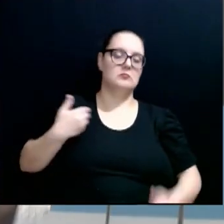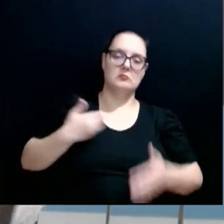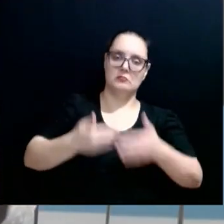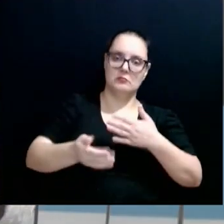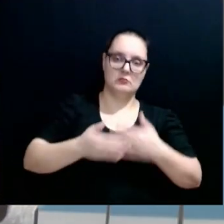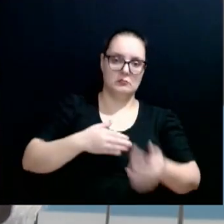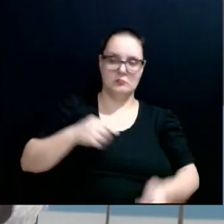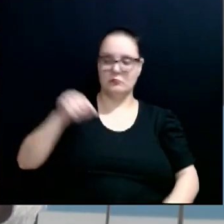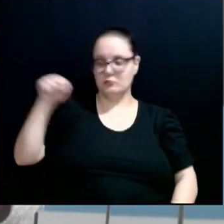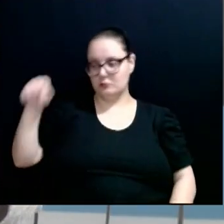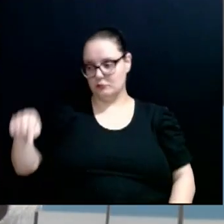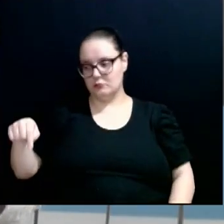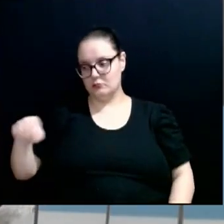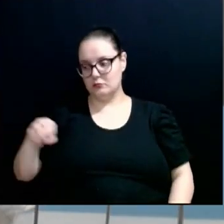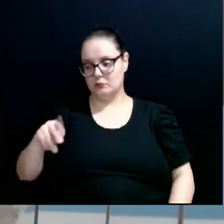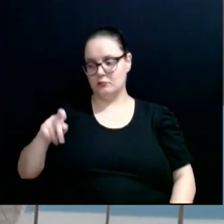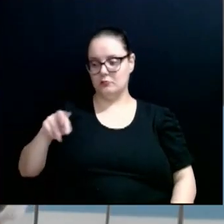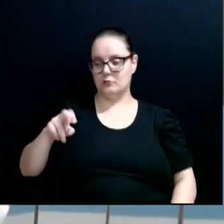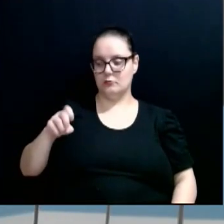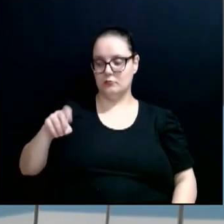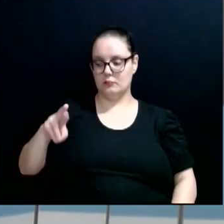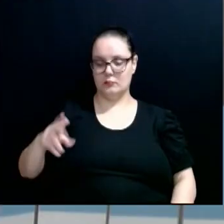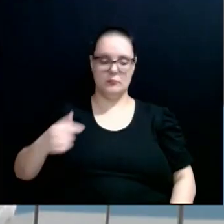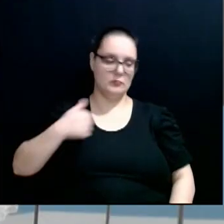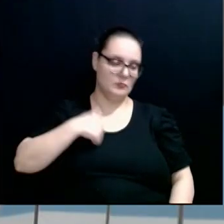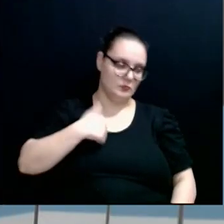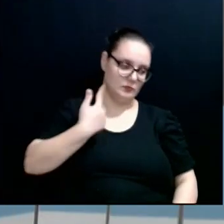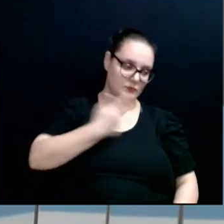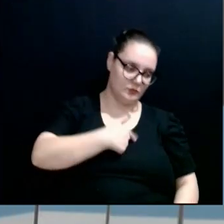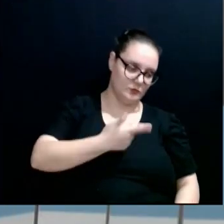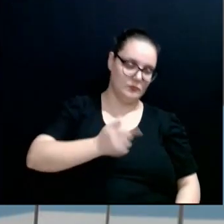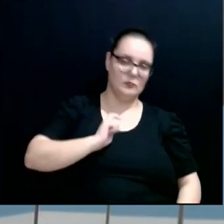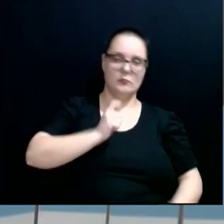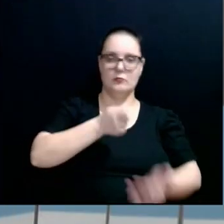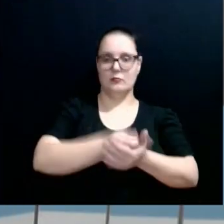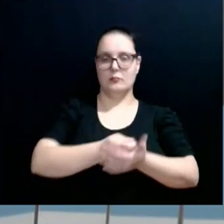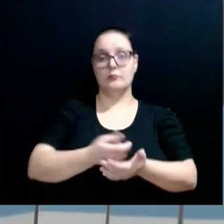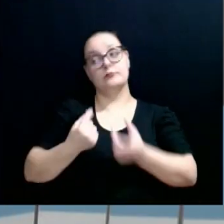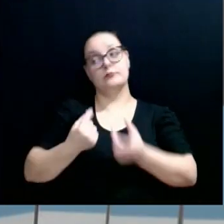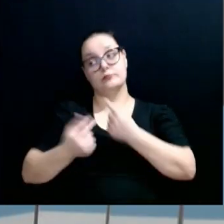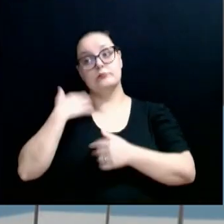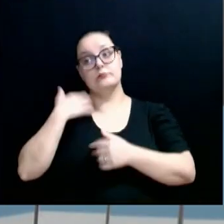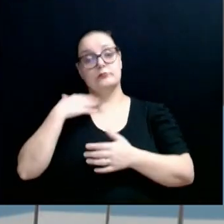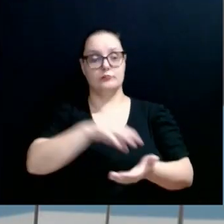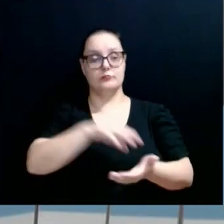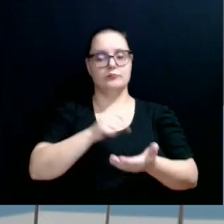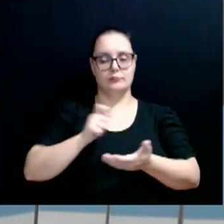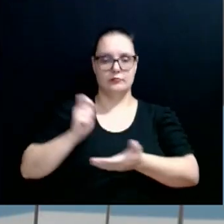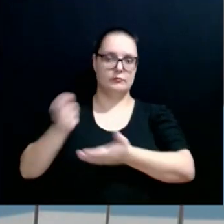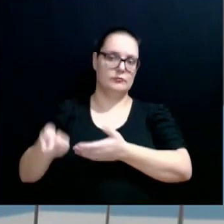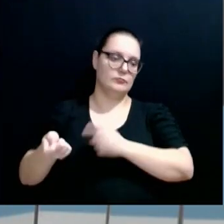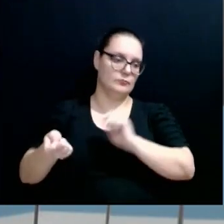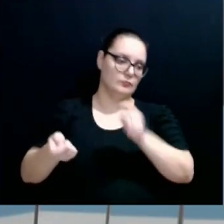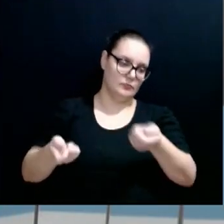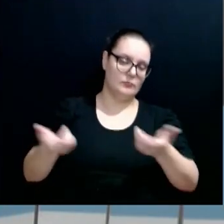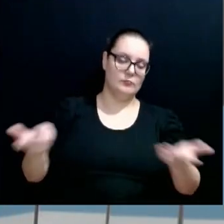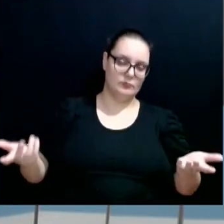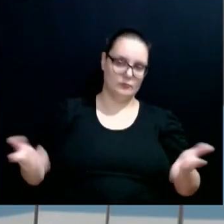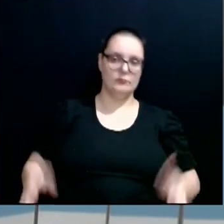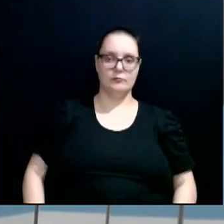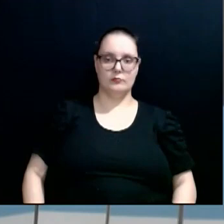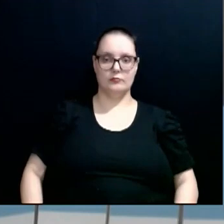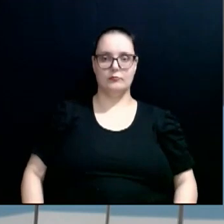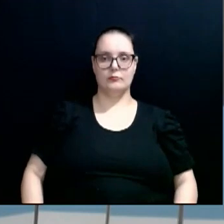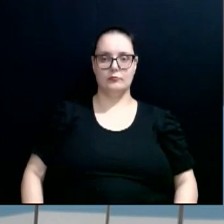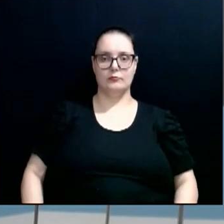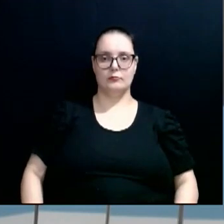dinheiro vai ter que sair do caixa, né? Então, a gente fez uma opção, ele abriu para